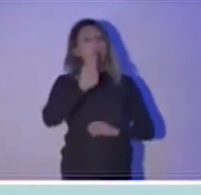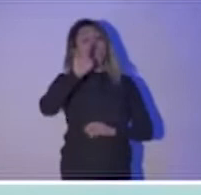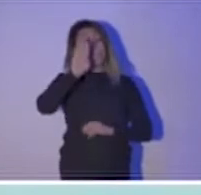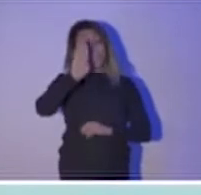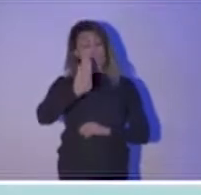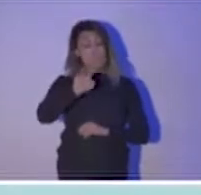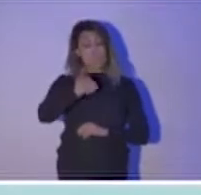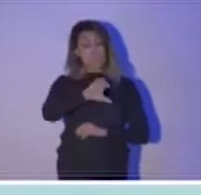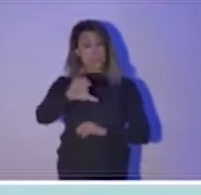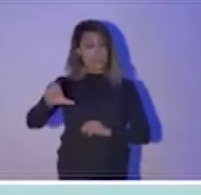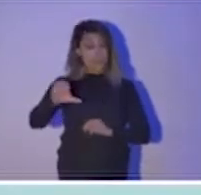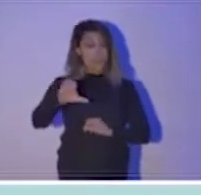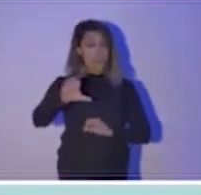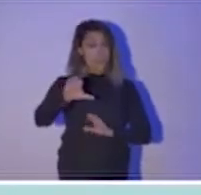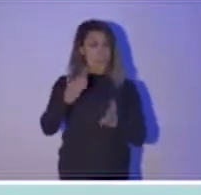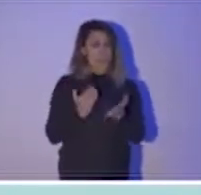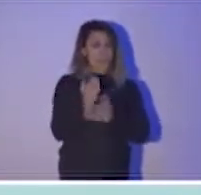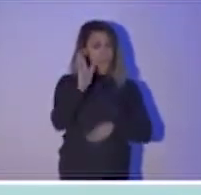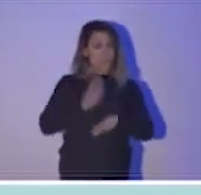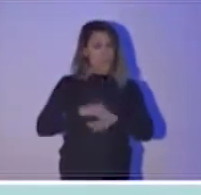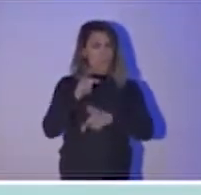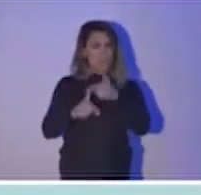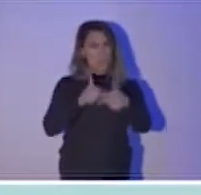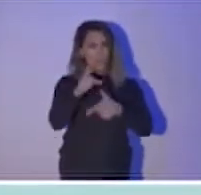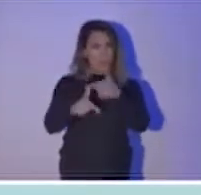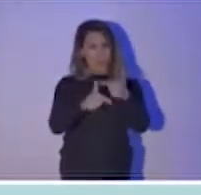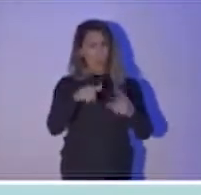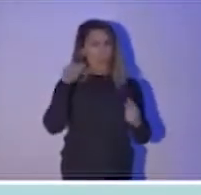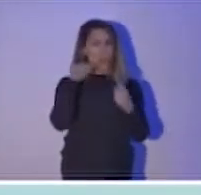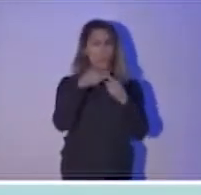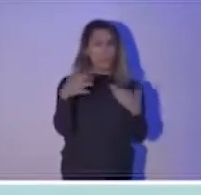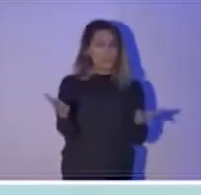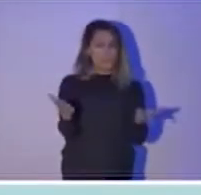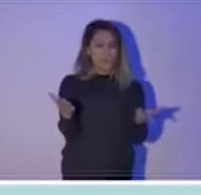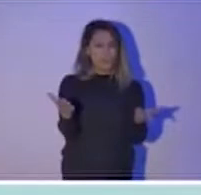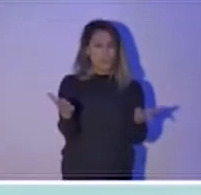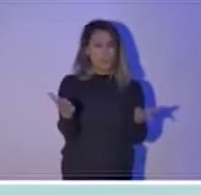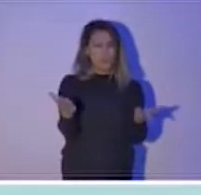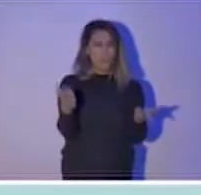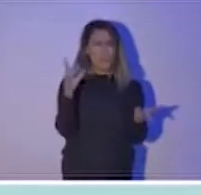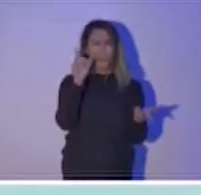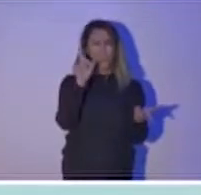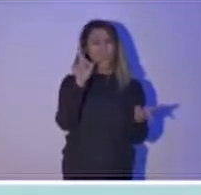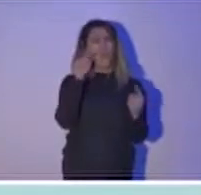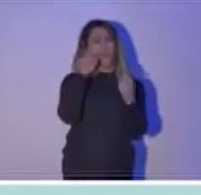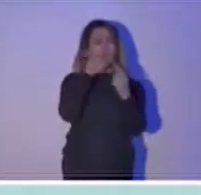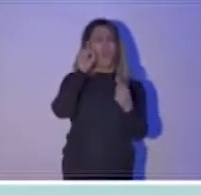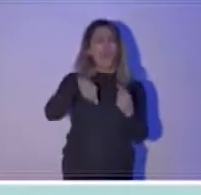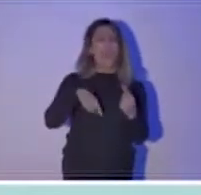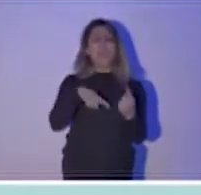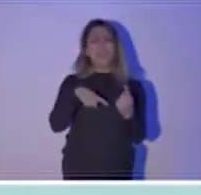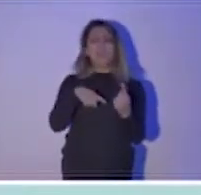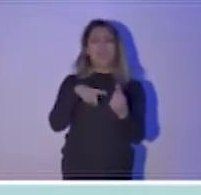que esse país começou ano passado. É não ter mais movimentos de aceleração de aprendizagem.